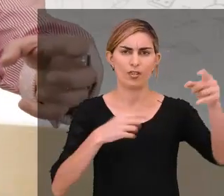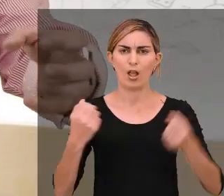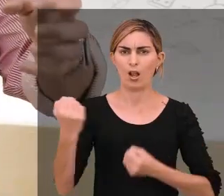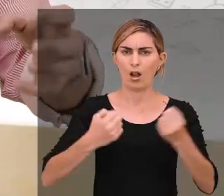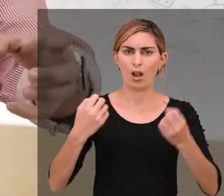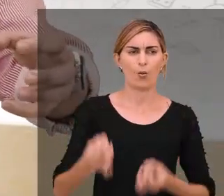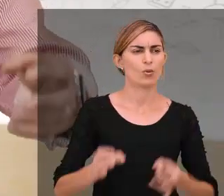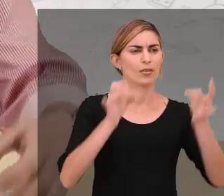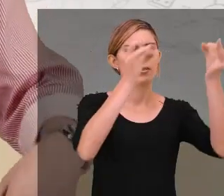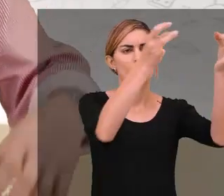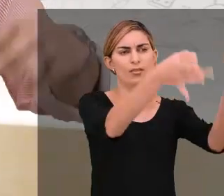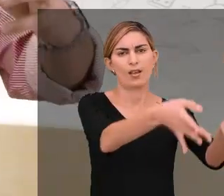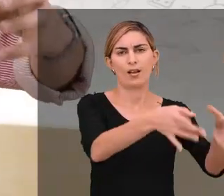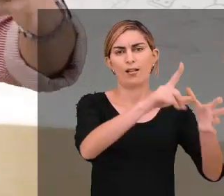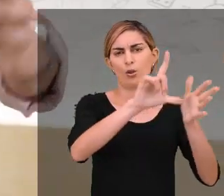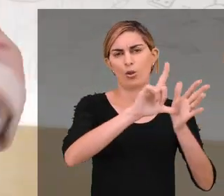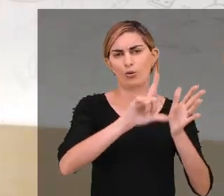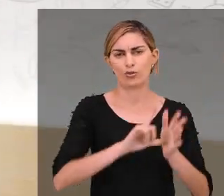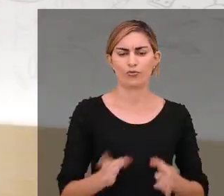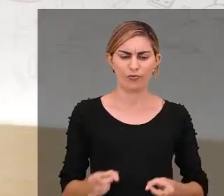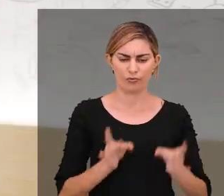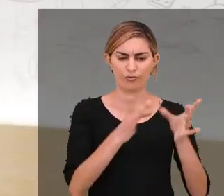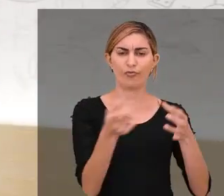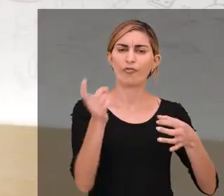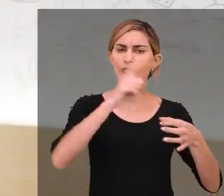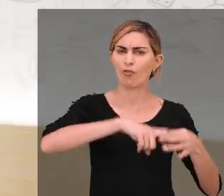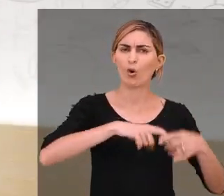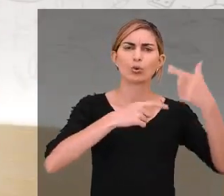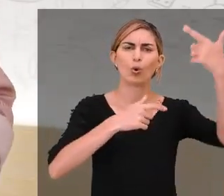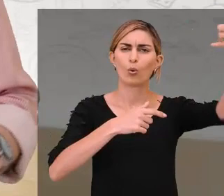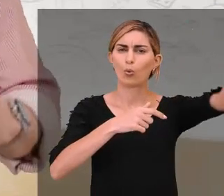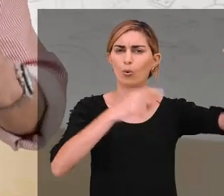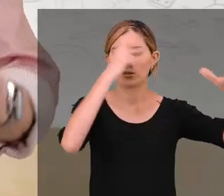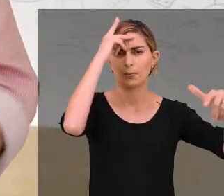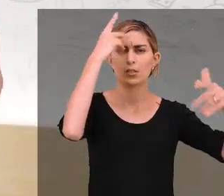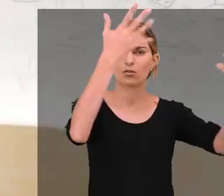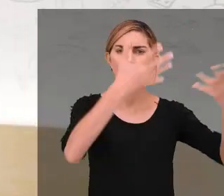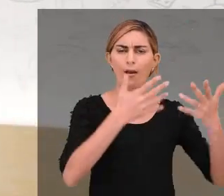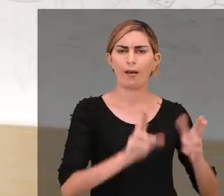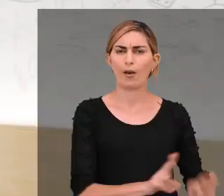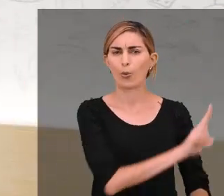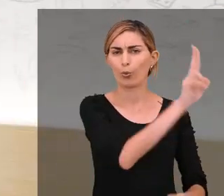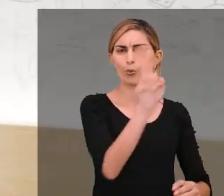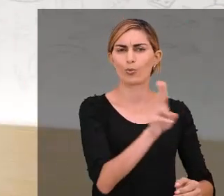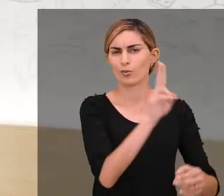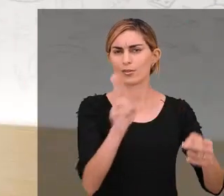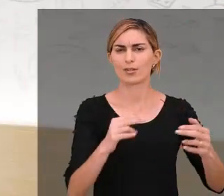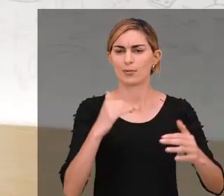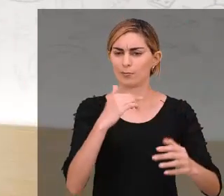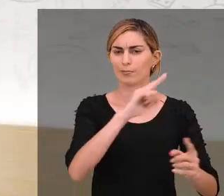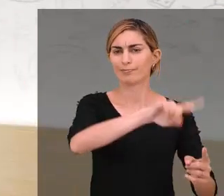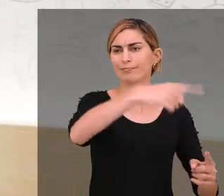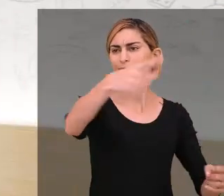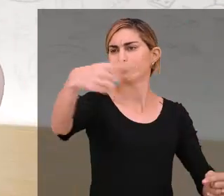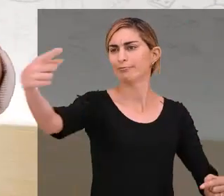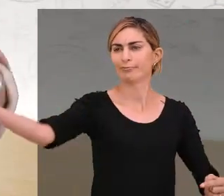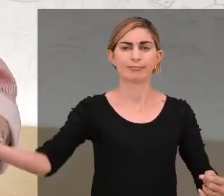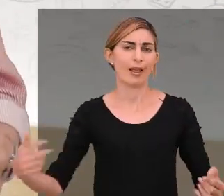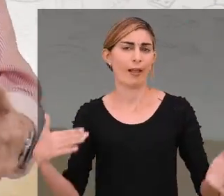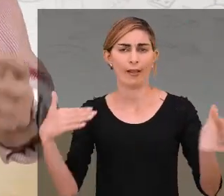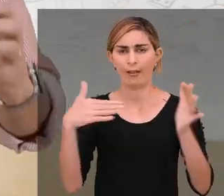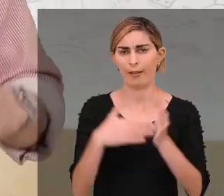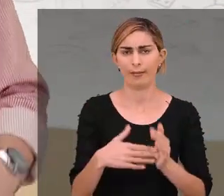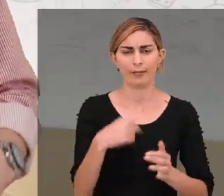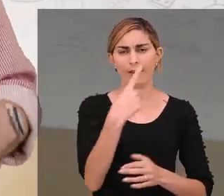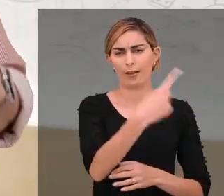esse automóvel para o varejo e aí ele volta para atender a necessidade de outro público-alvo, de outros consumidores e assim sucessivamente,